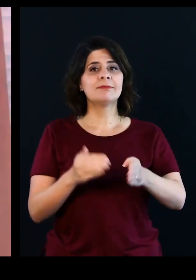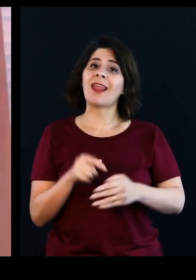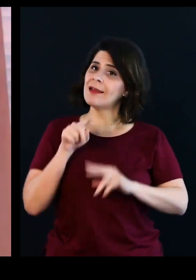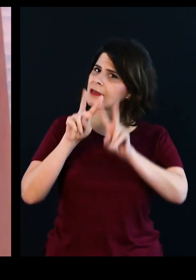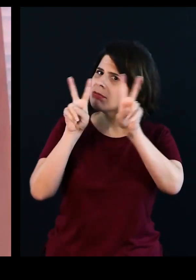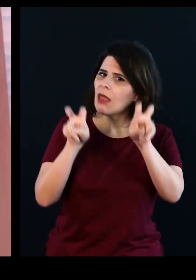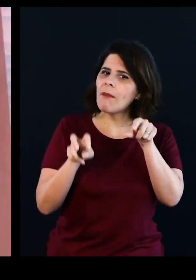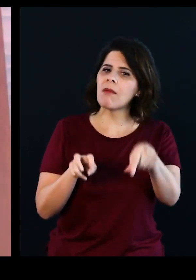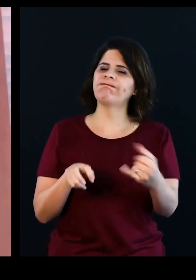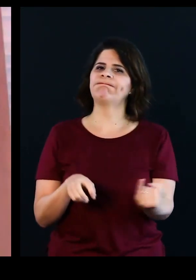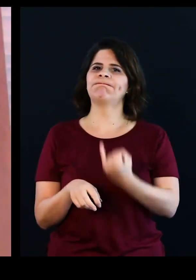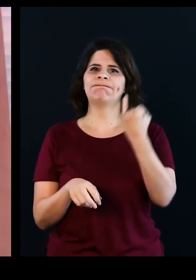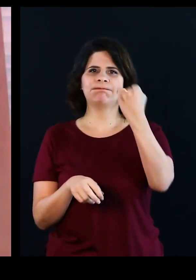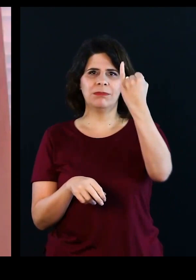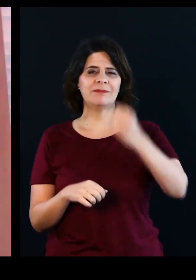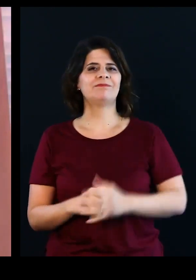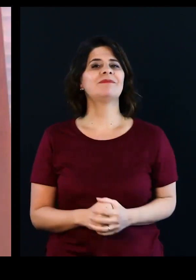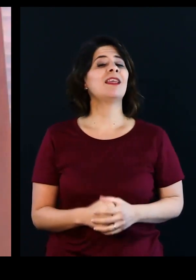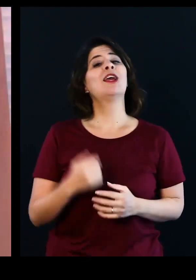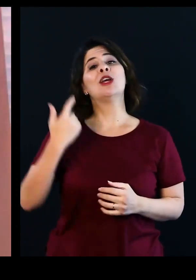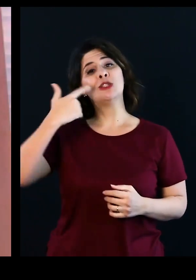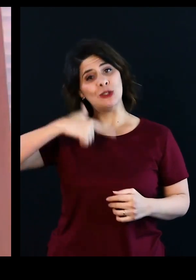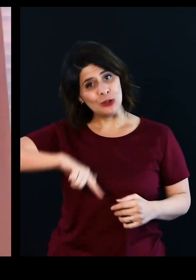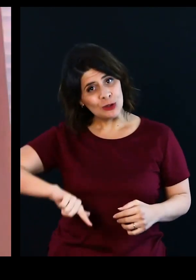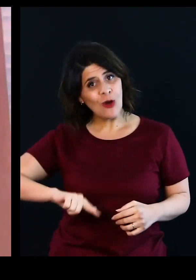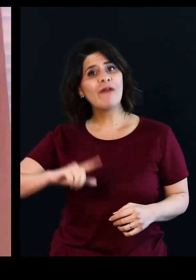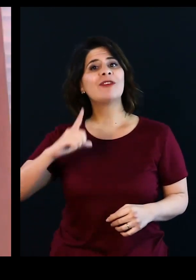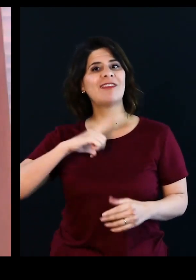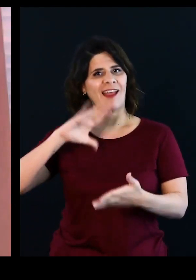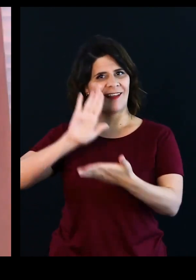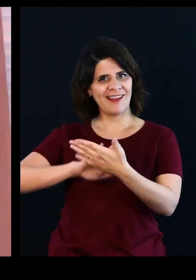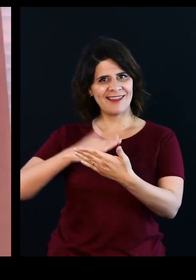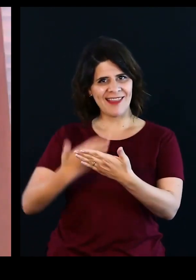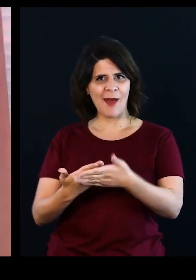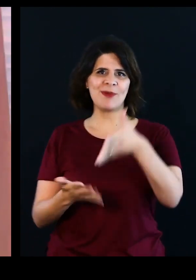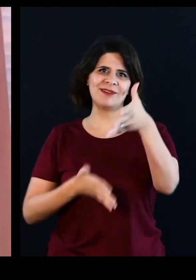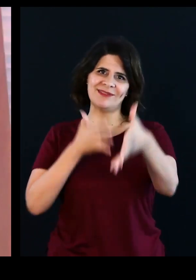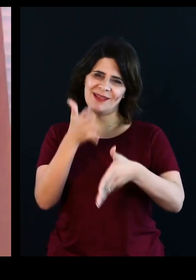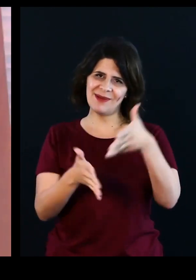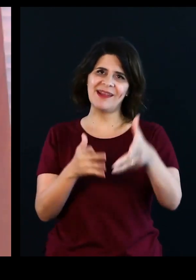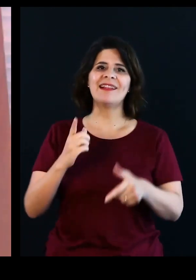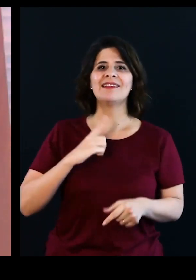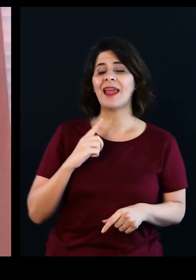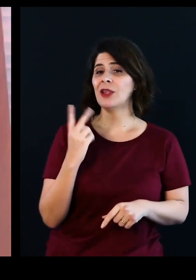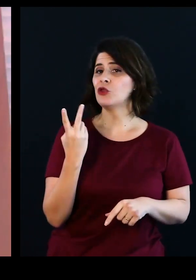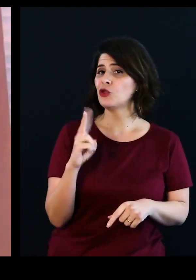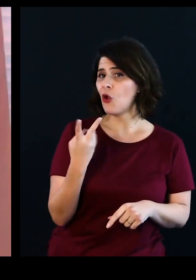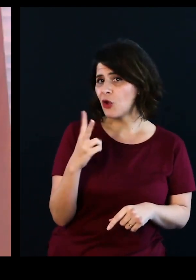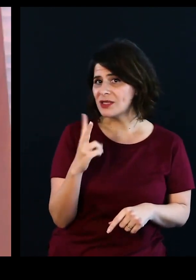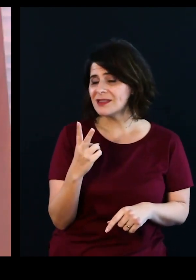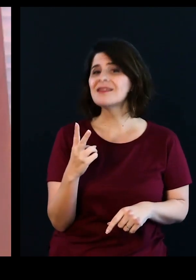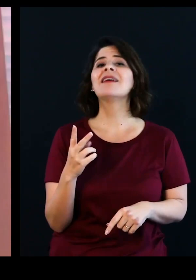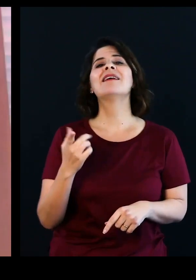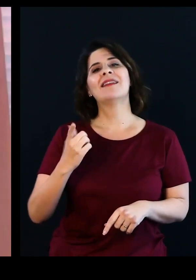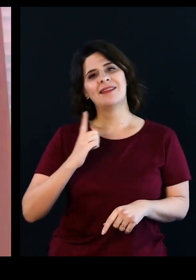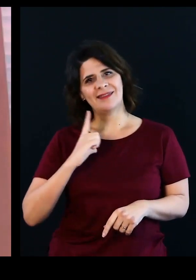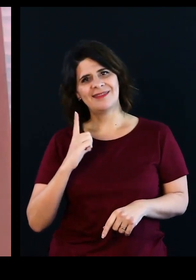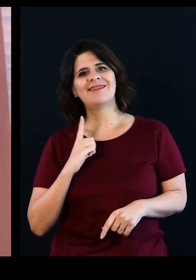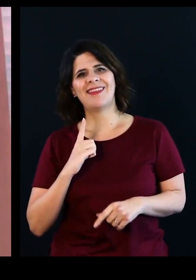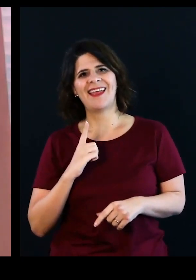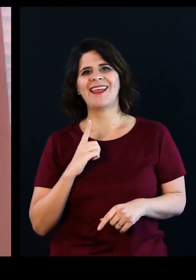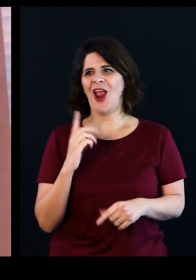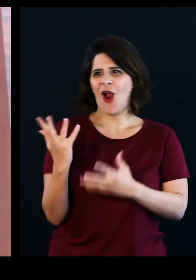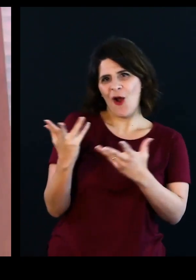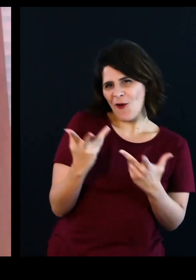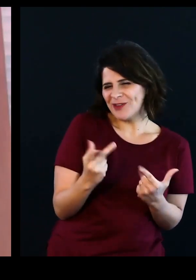caro. E, mais uma vez, nos acompanhando nas interpretações de Libras, nós temos as nossas duas